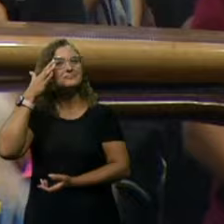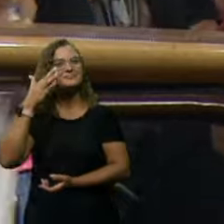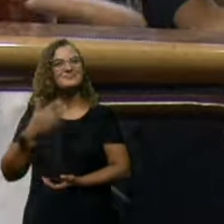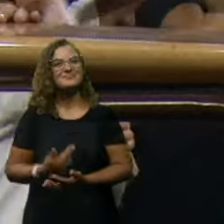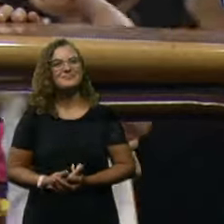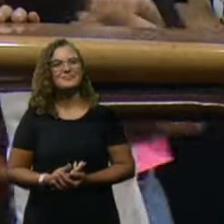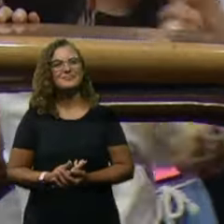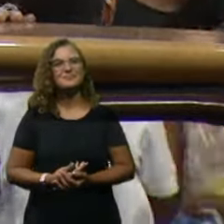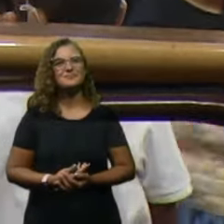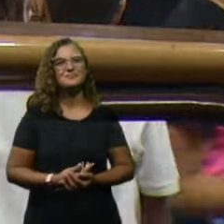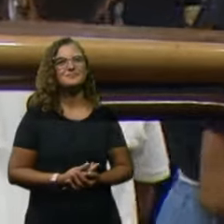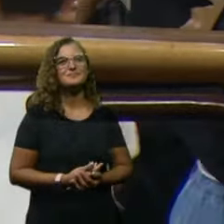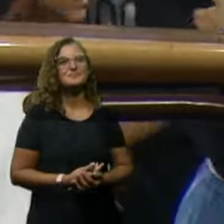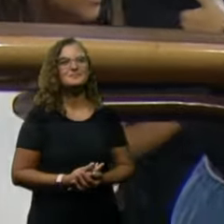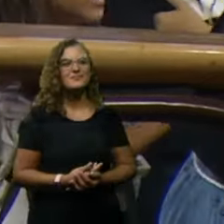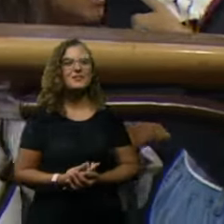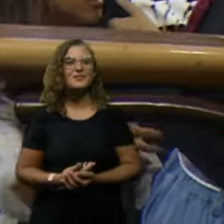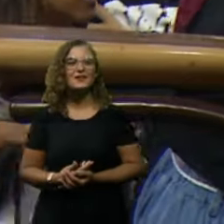E aí